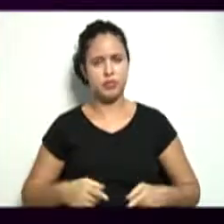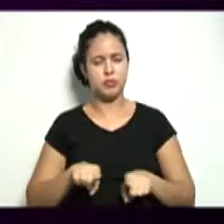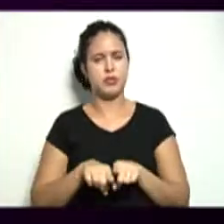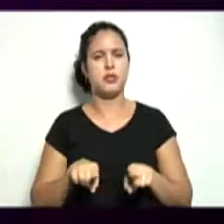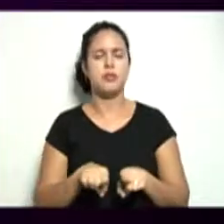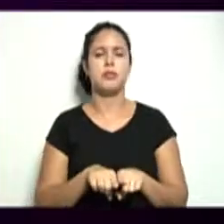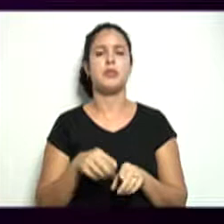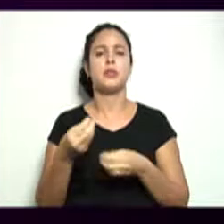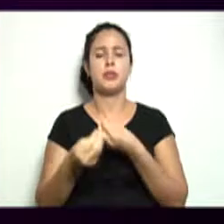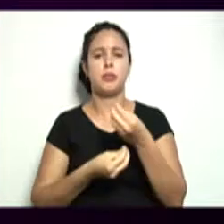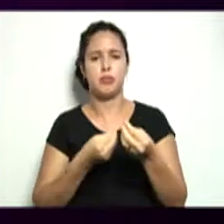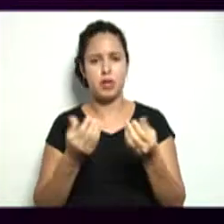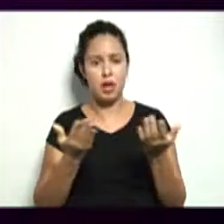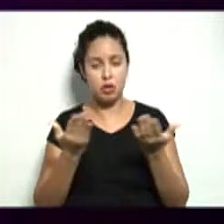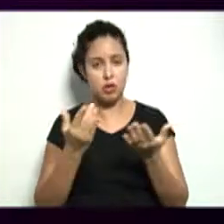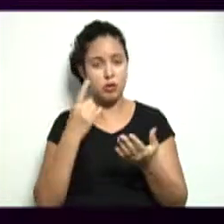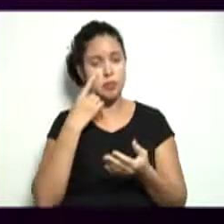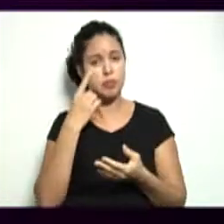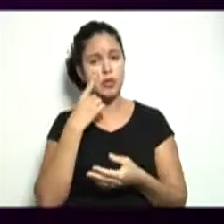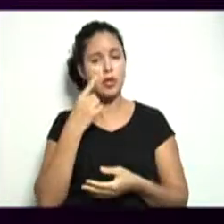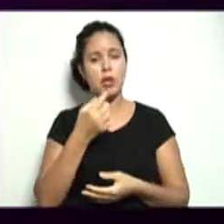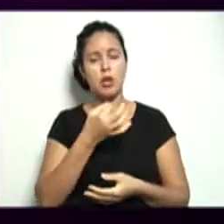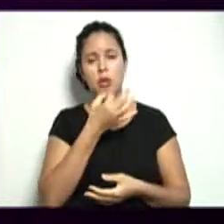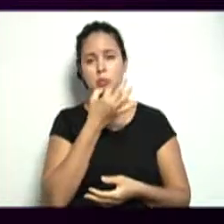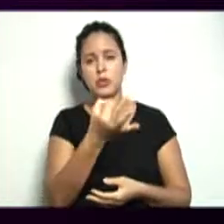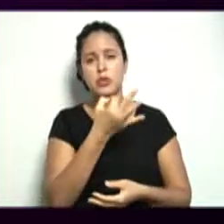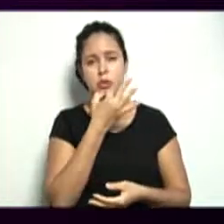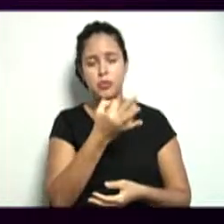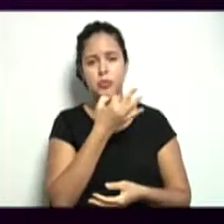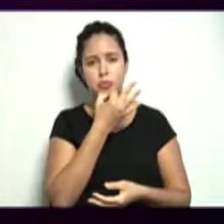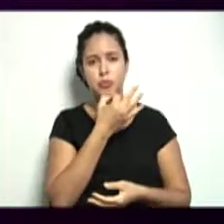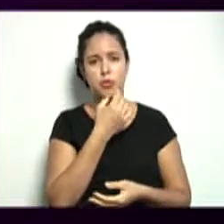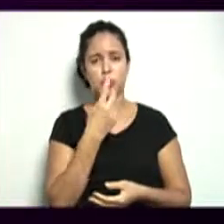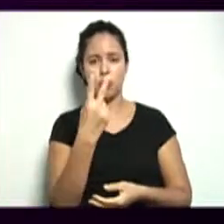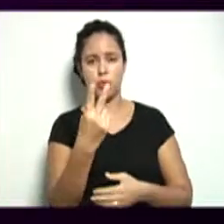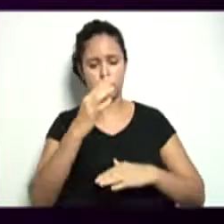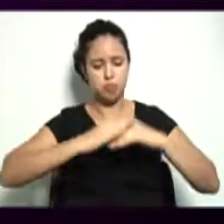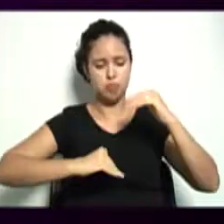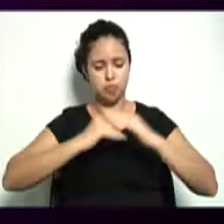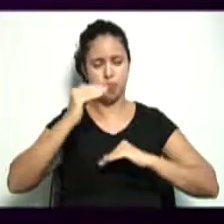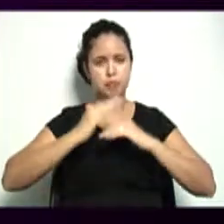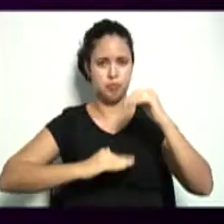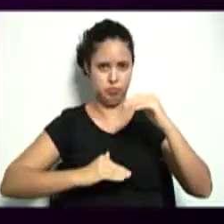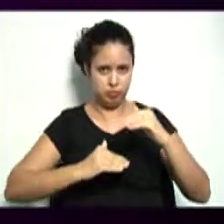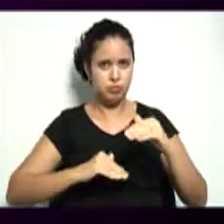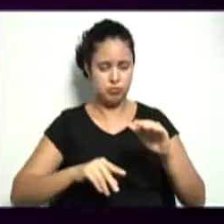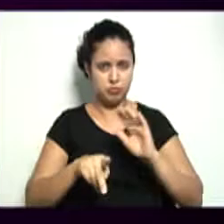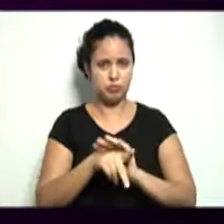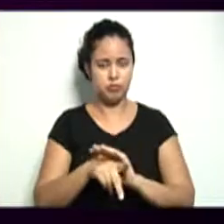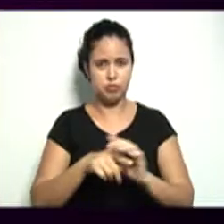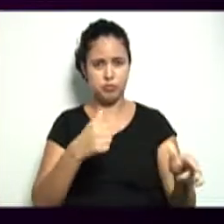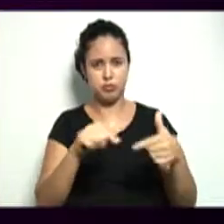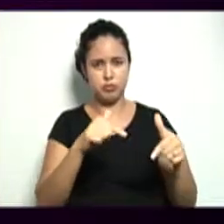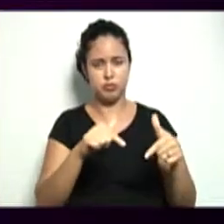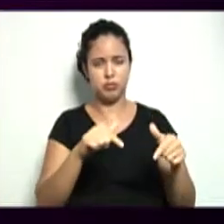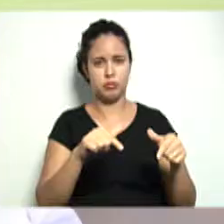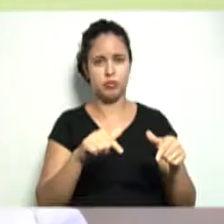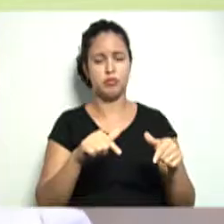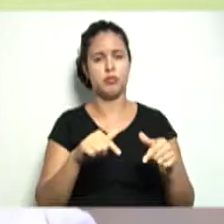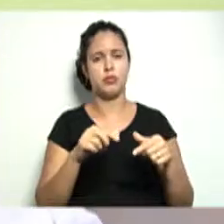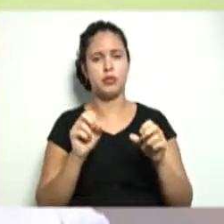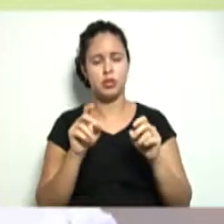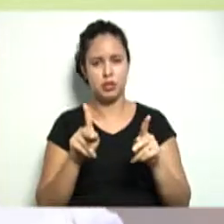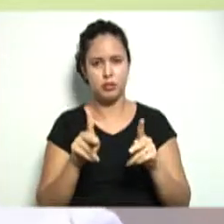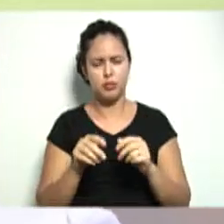humano. Você acompanha agora a opinião de duas profissionais sobre o seu trabalho e a relação dele com a educação. Olha só.